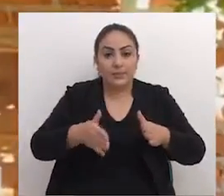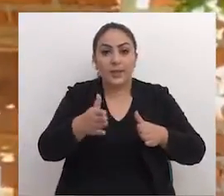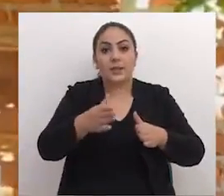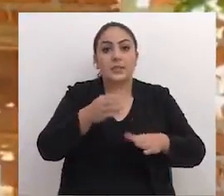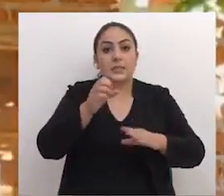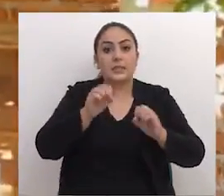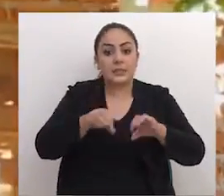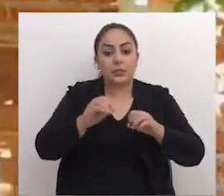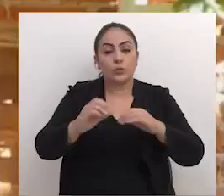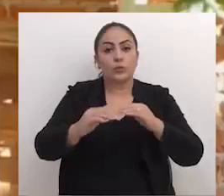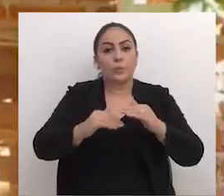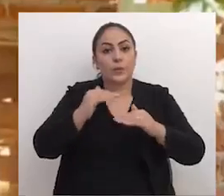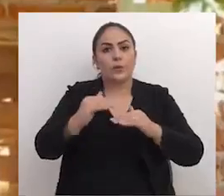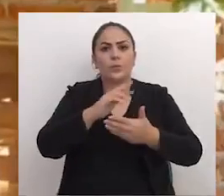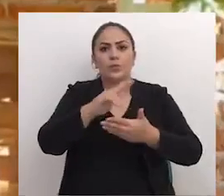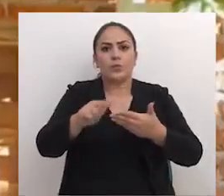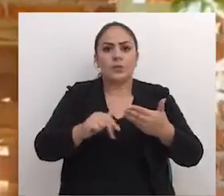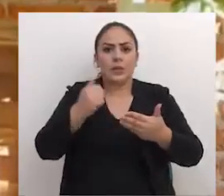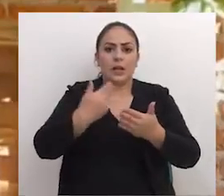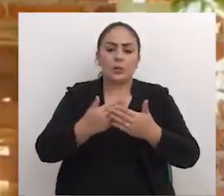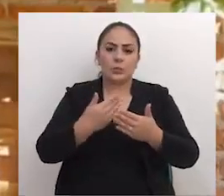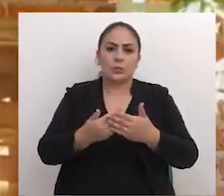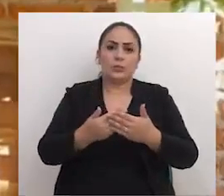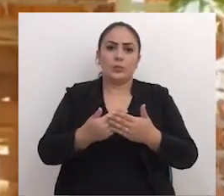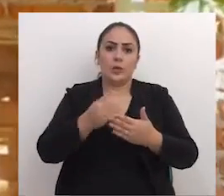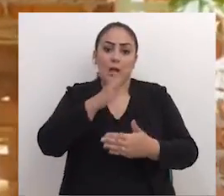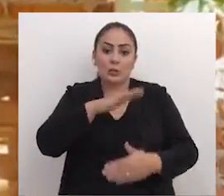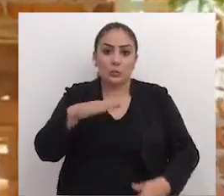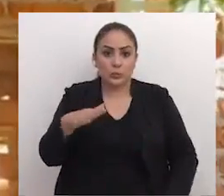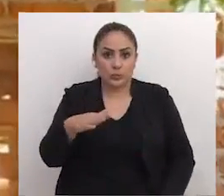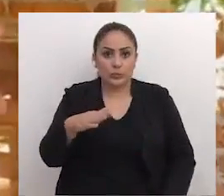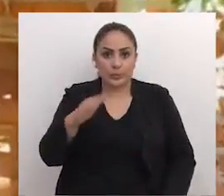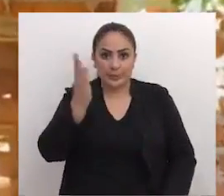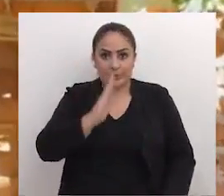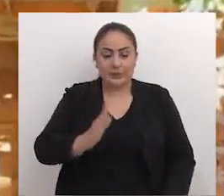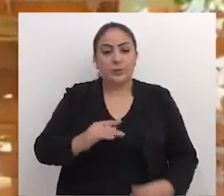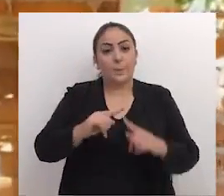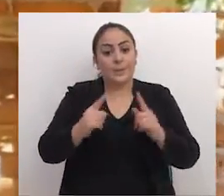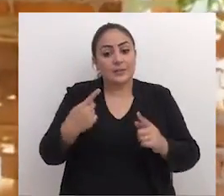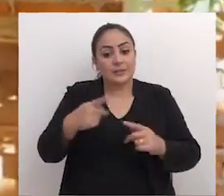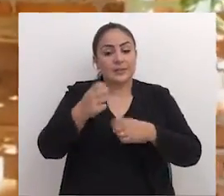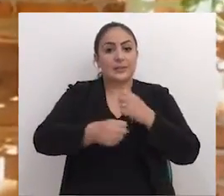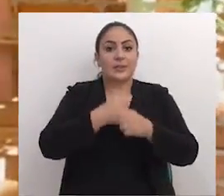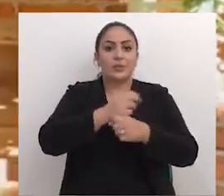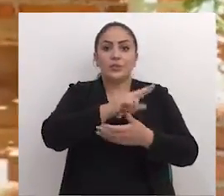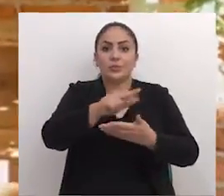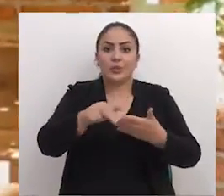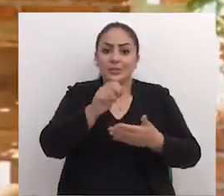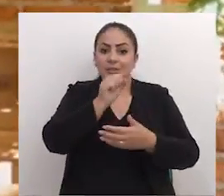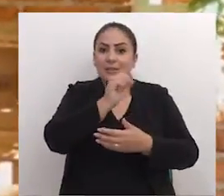para o ensino superior para milhares de alunos brasileiros. Infelizmente, nesse ano, em virtude da pandemia,